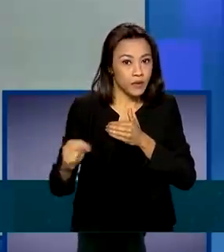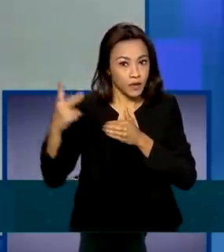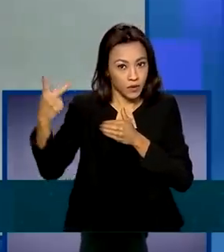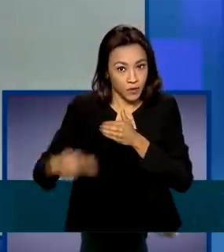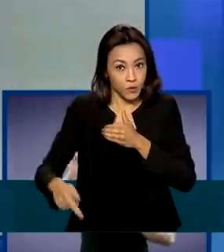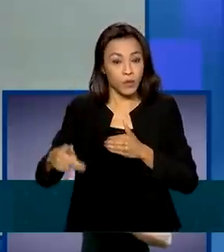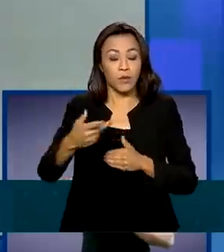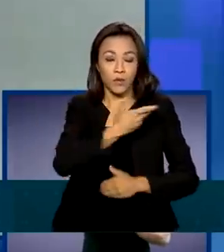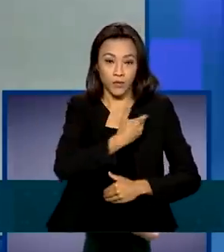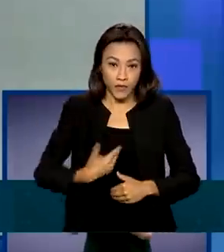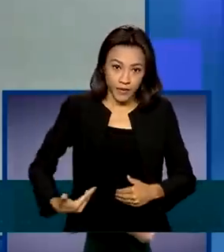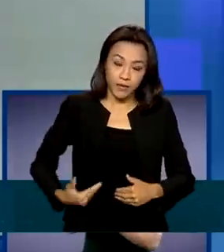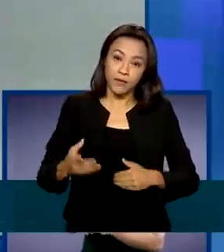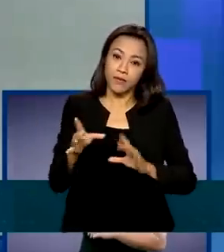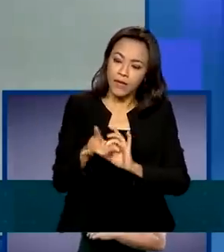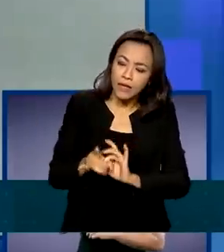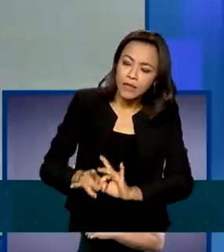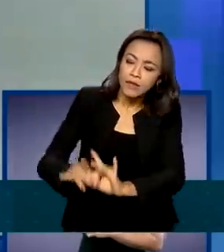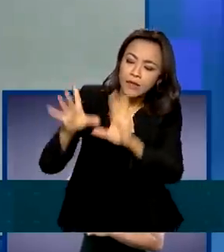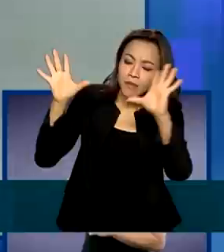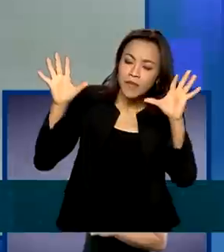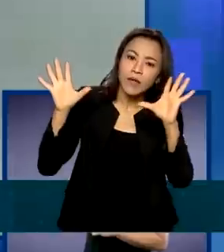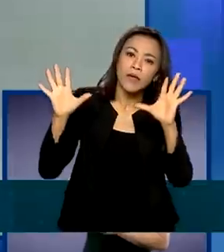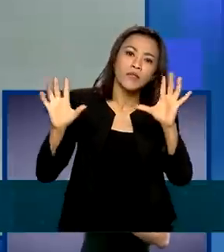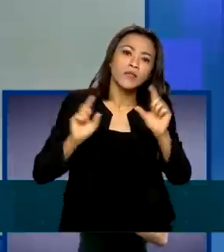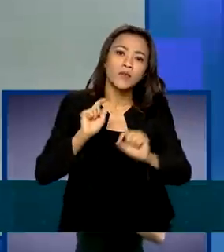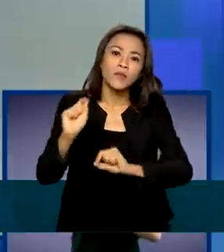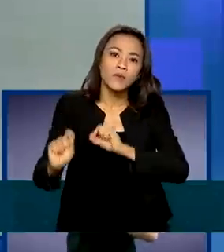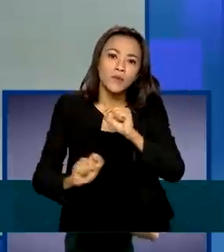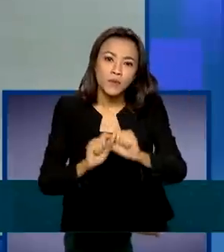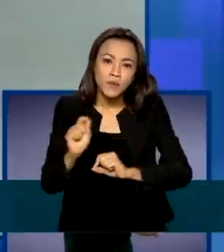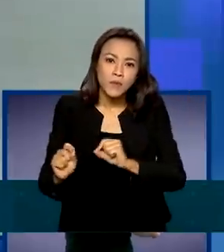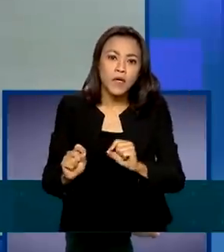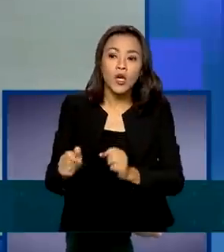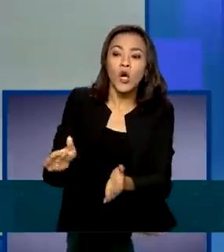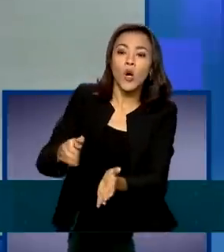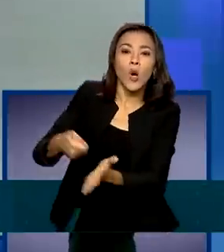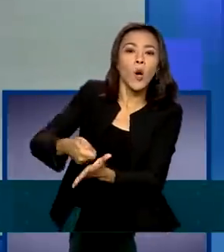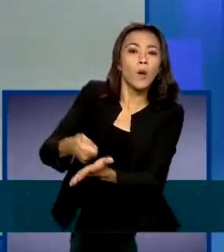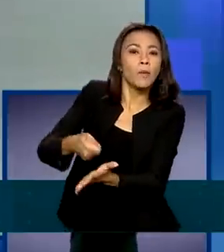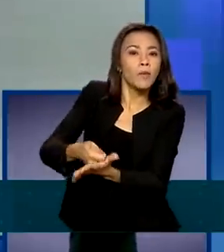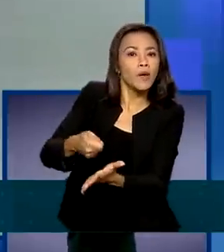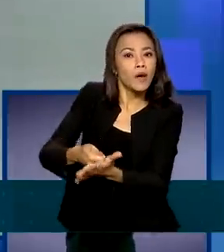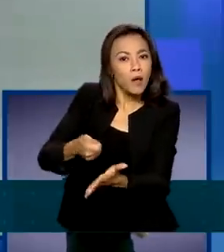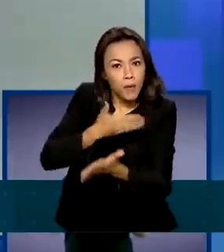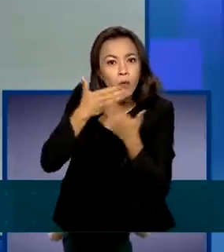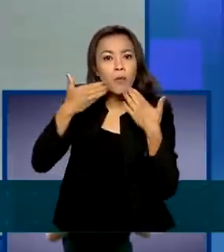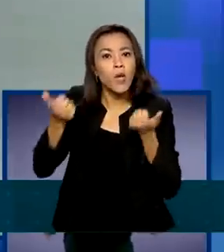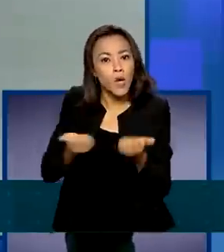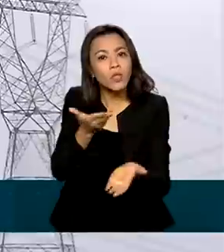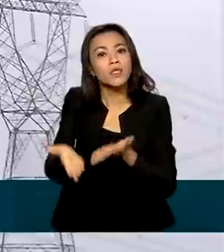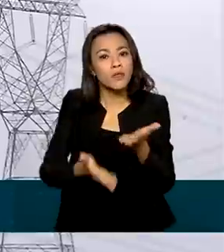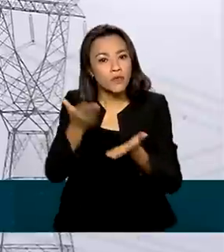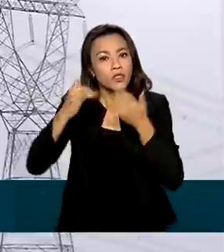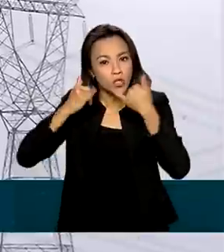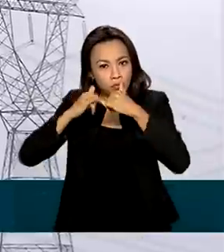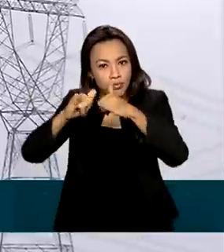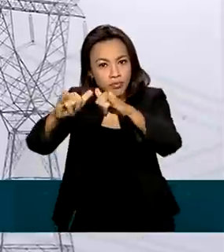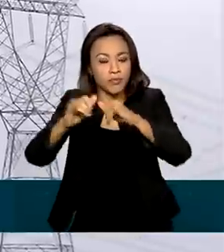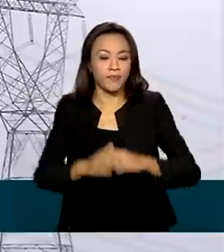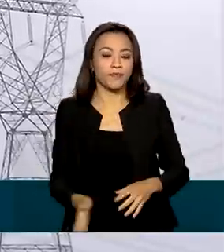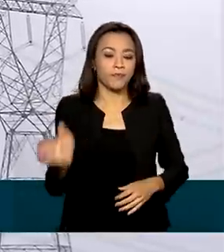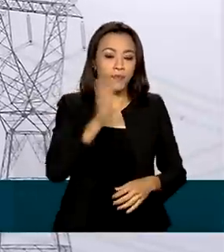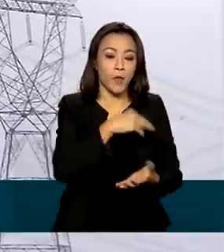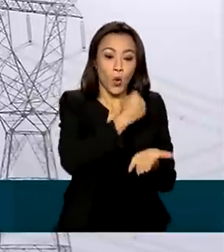garantindo a liberdade maior que a cobrar a população tem que cobrar pelo serviço que o estado e o governo deve o